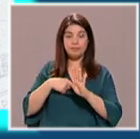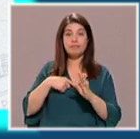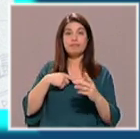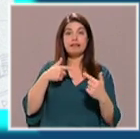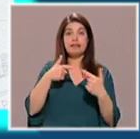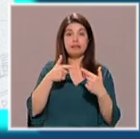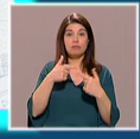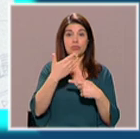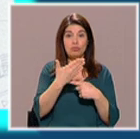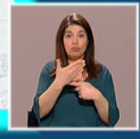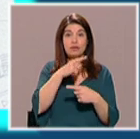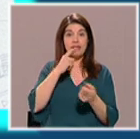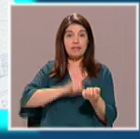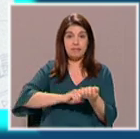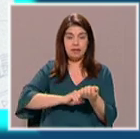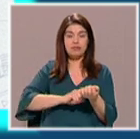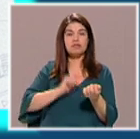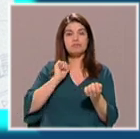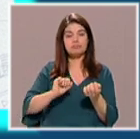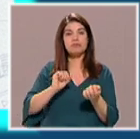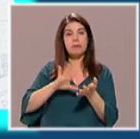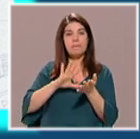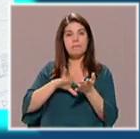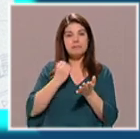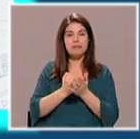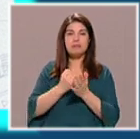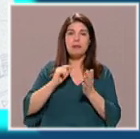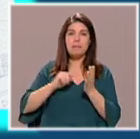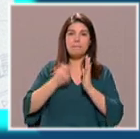diabetes, também designado diabetes insulino-dependentes, porque estão sempre